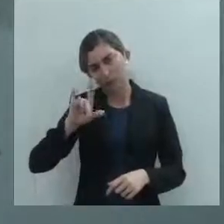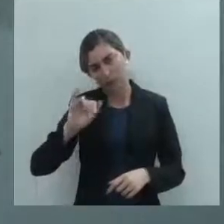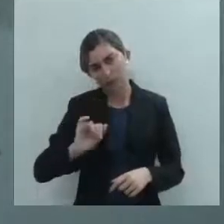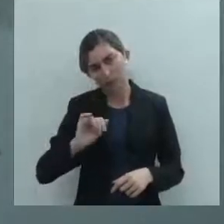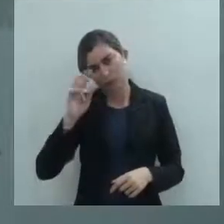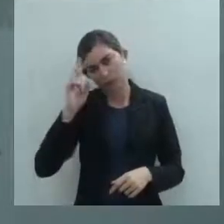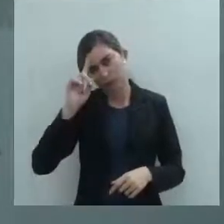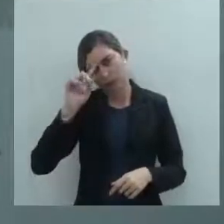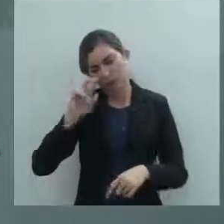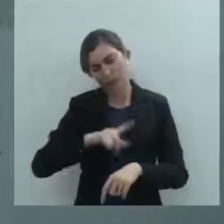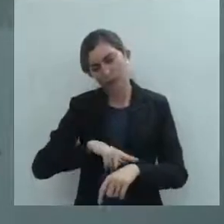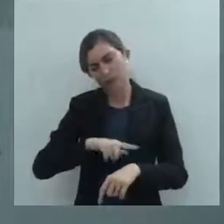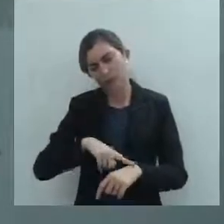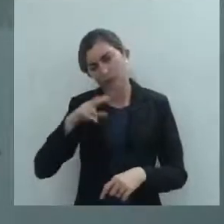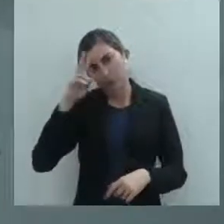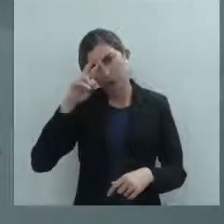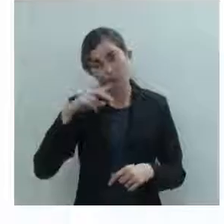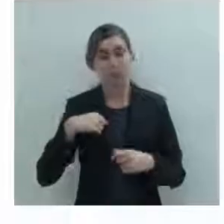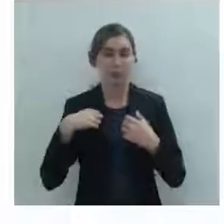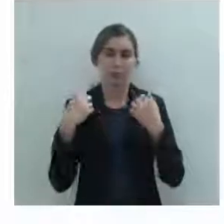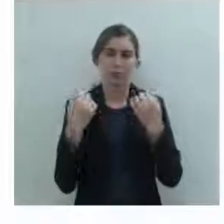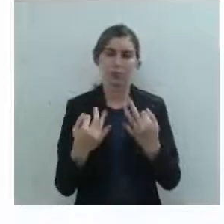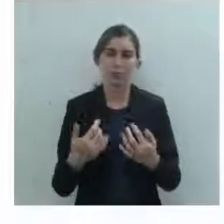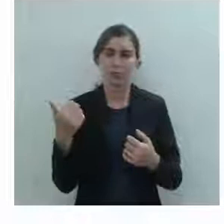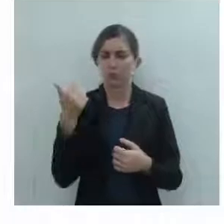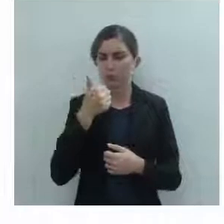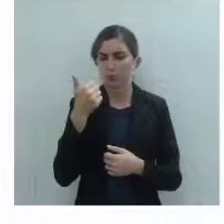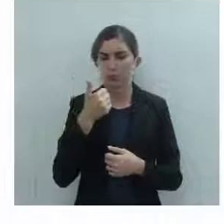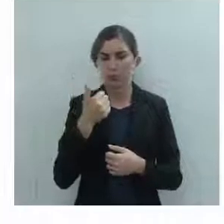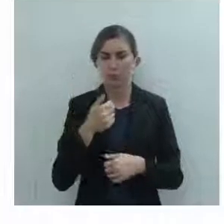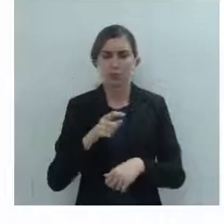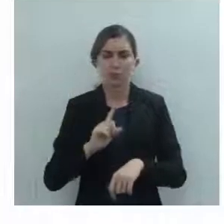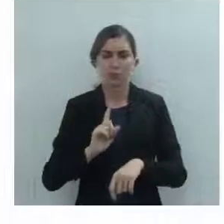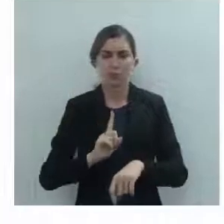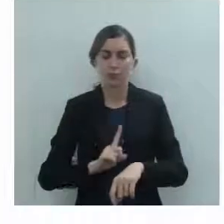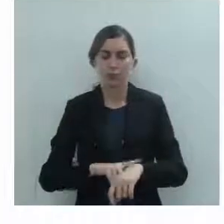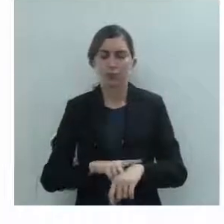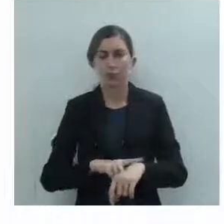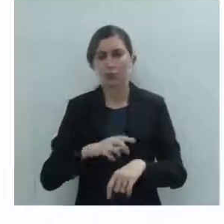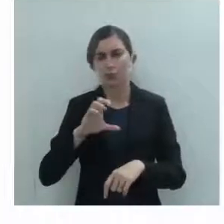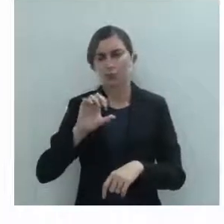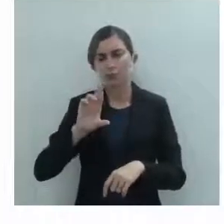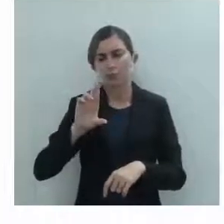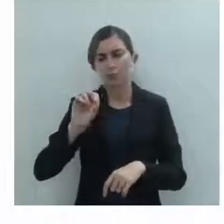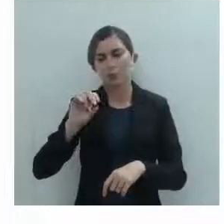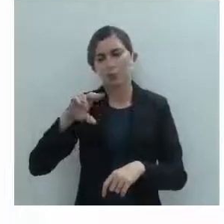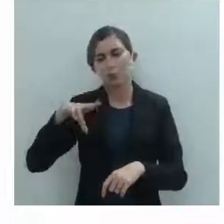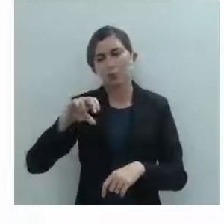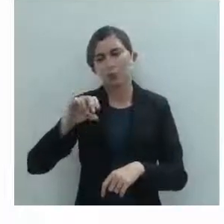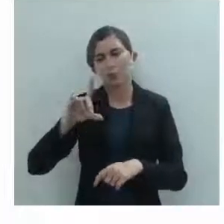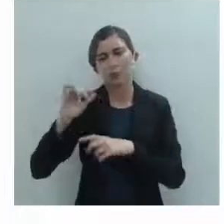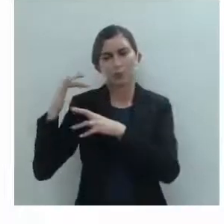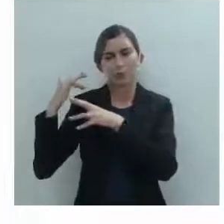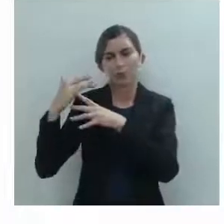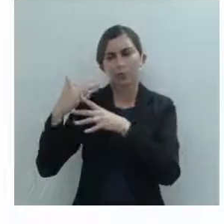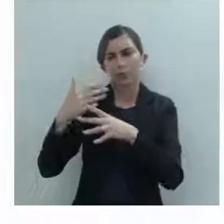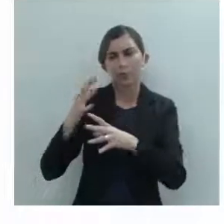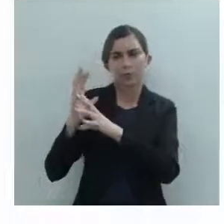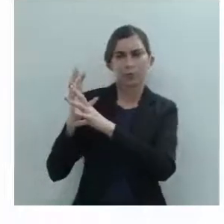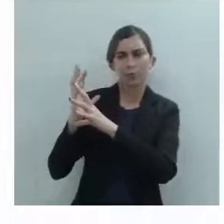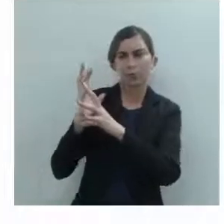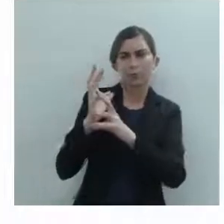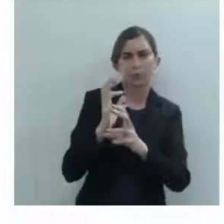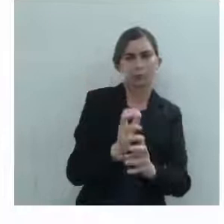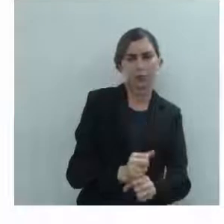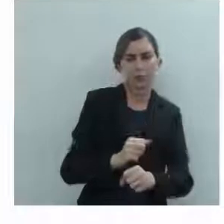histórico vamos tratar primeiro da questão do tempo cronológico então assim como